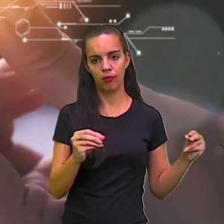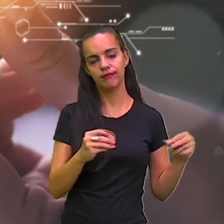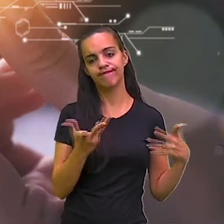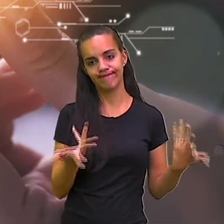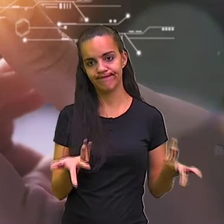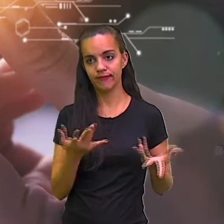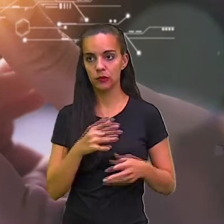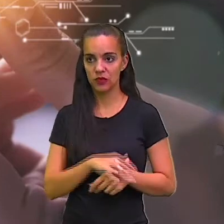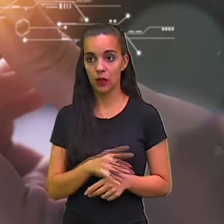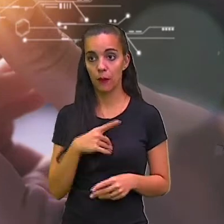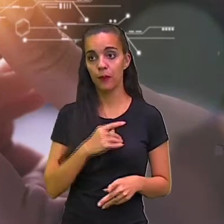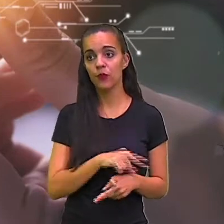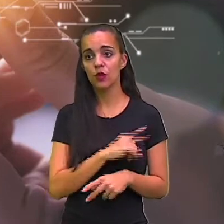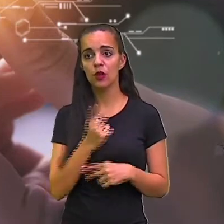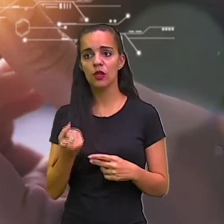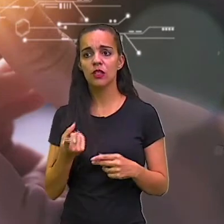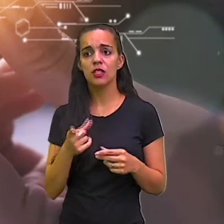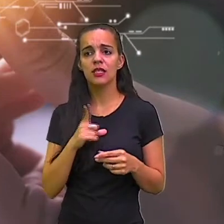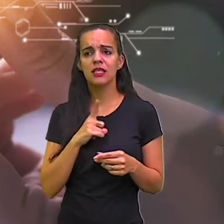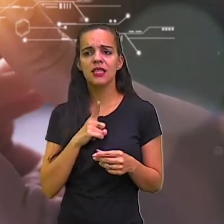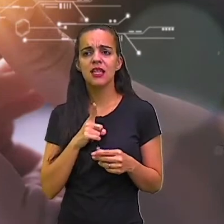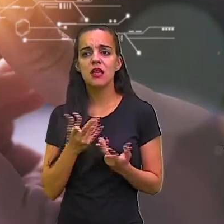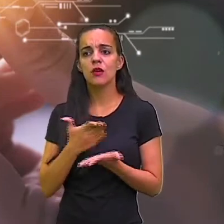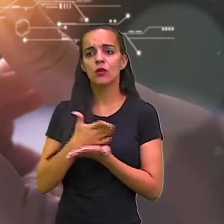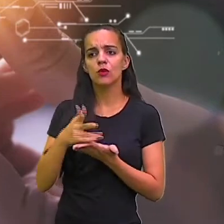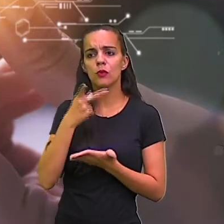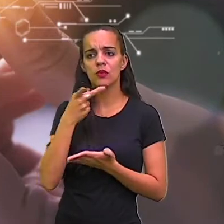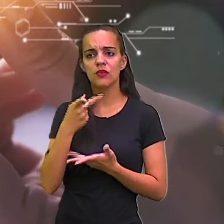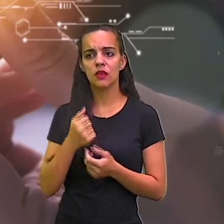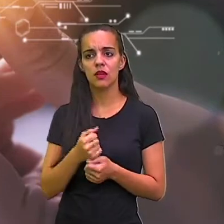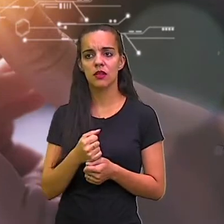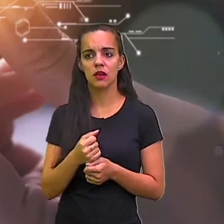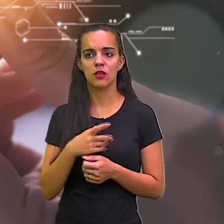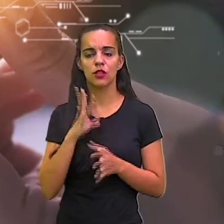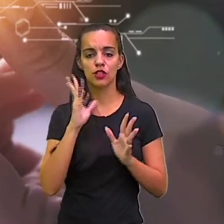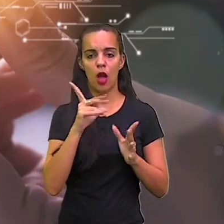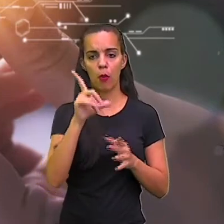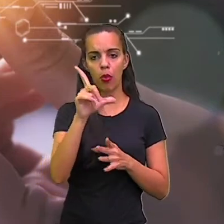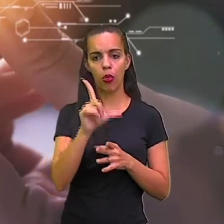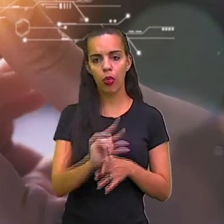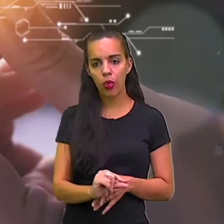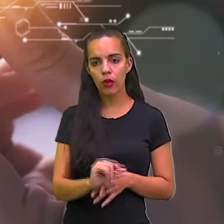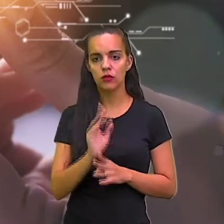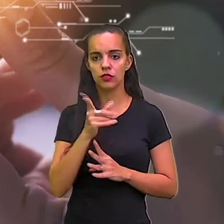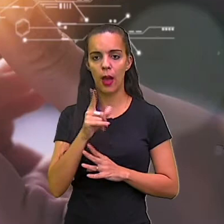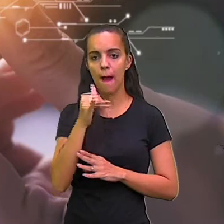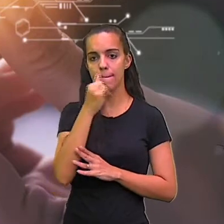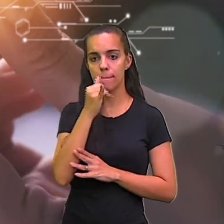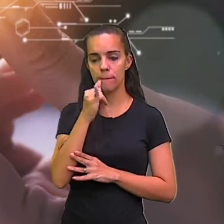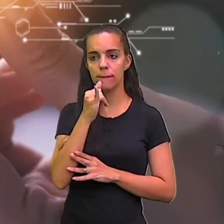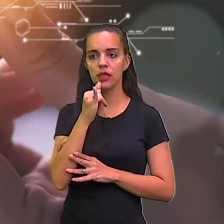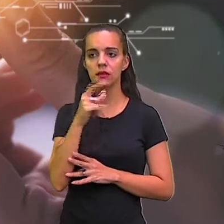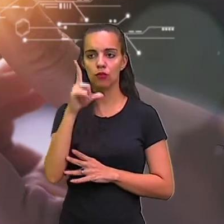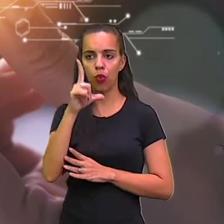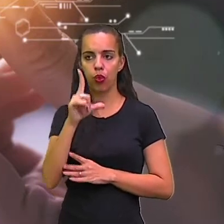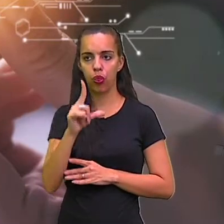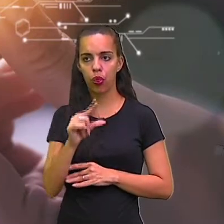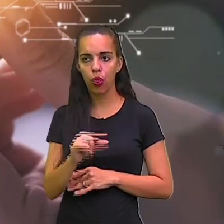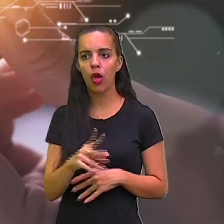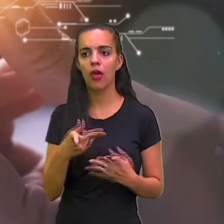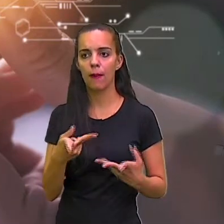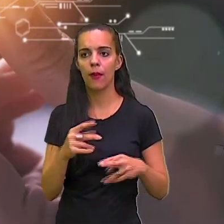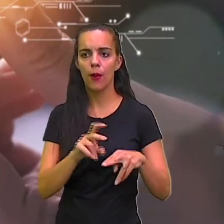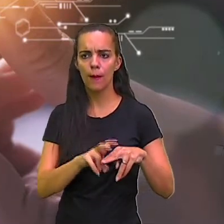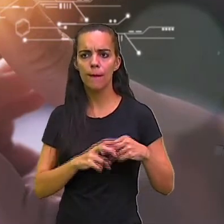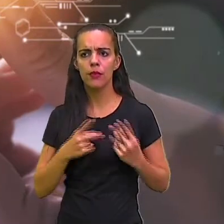quando isso ocorre costuma-se dizer que ela se descarregaram outro modo de produzir corrente